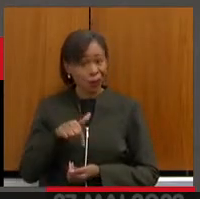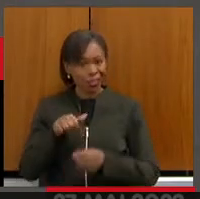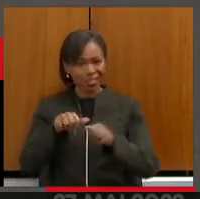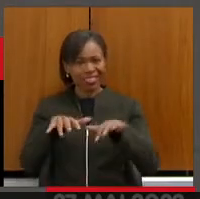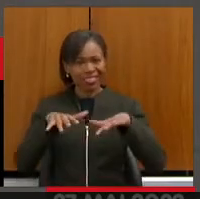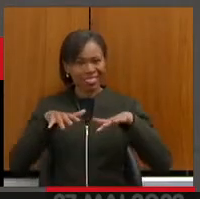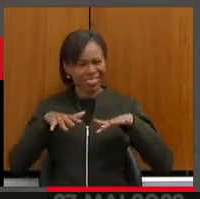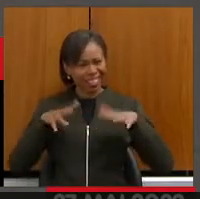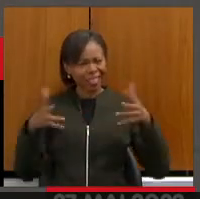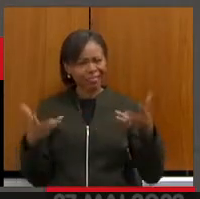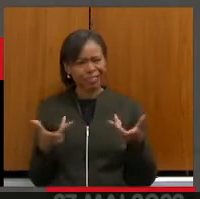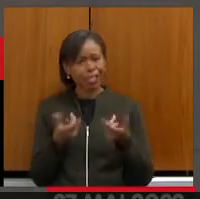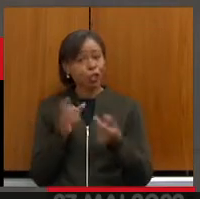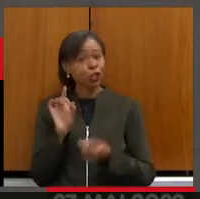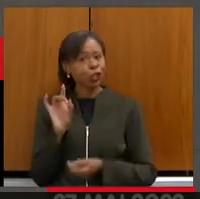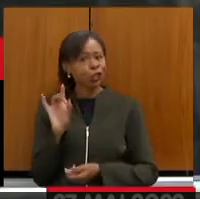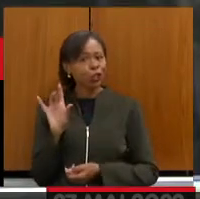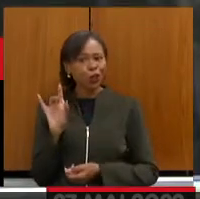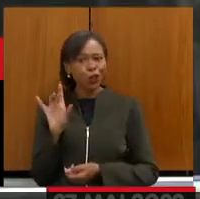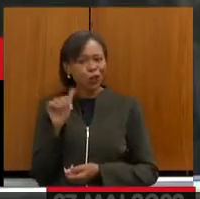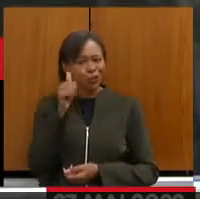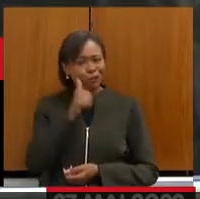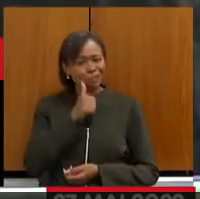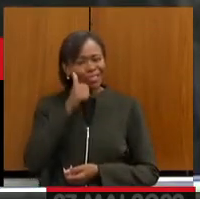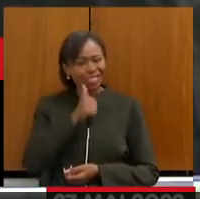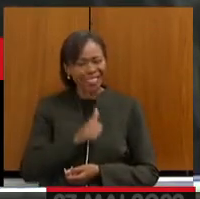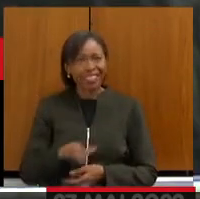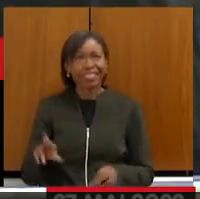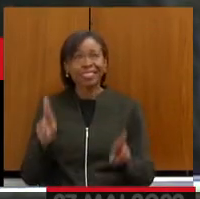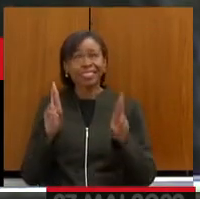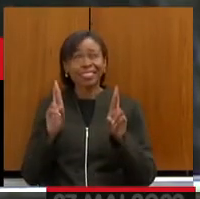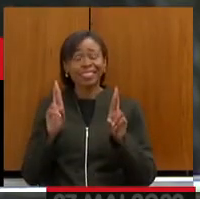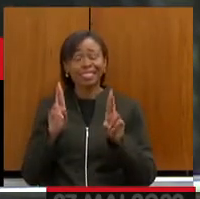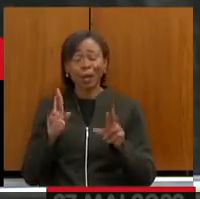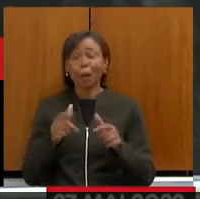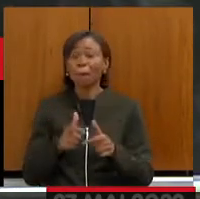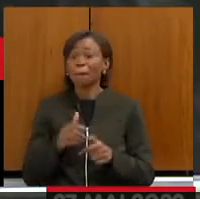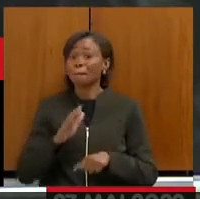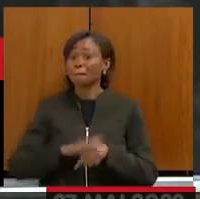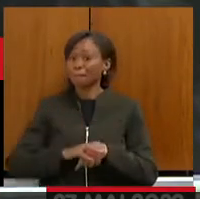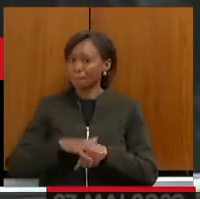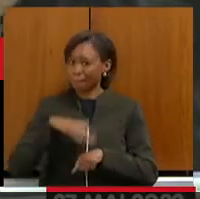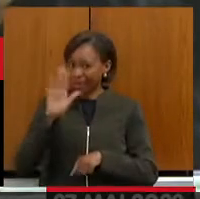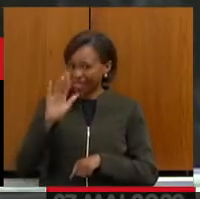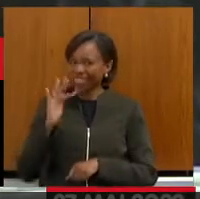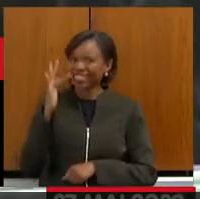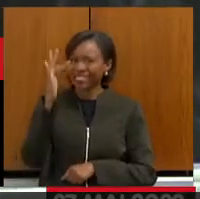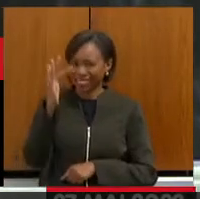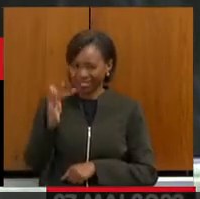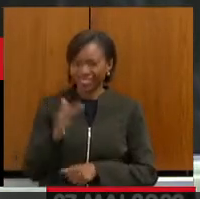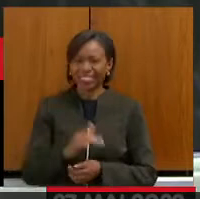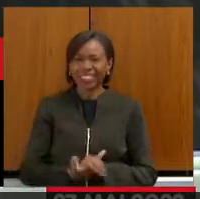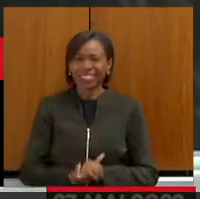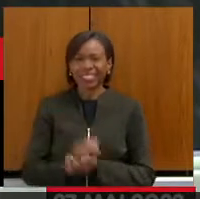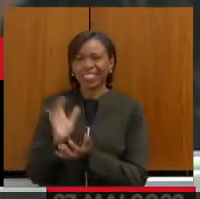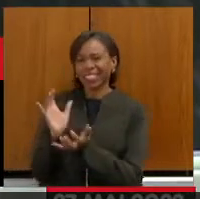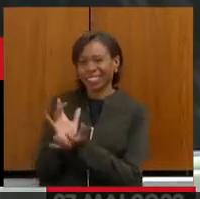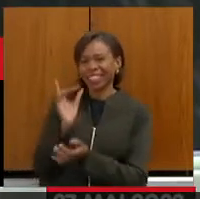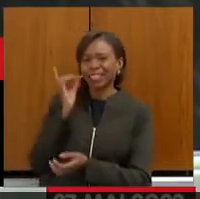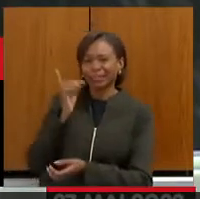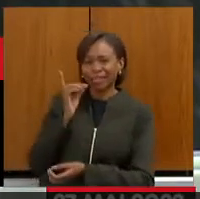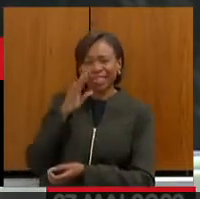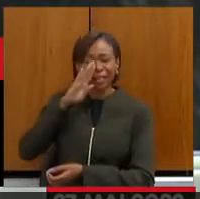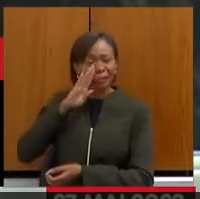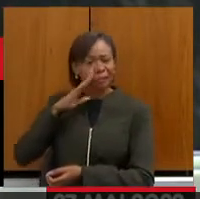maravilhosa só composta por mulheres se Deus quiser vamos ter muito mais deputadas Beatriz